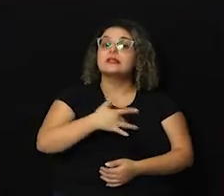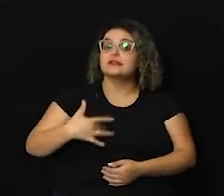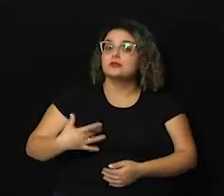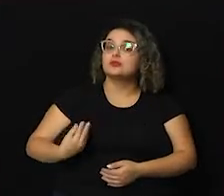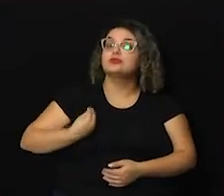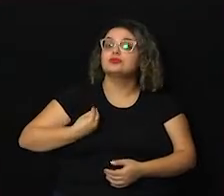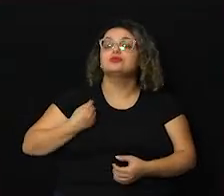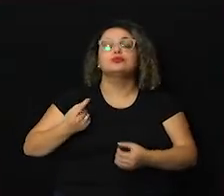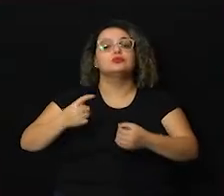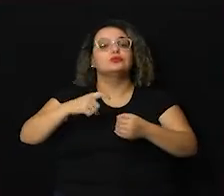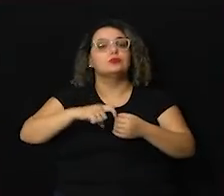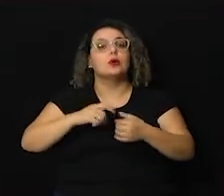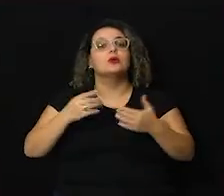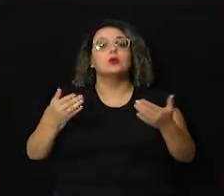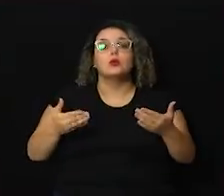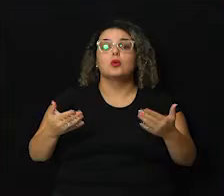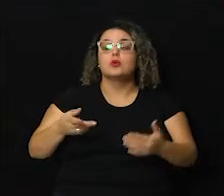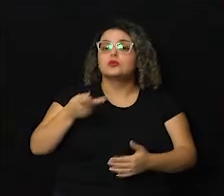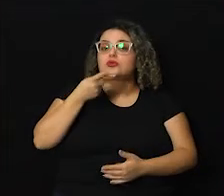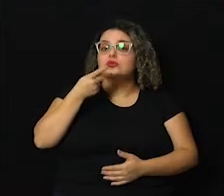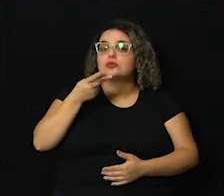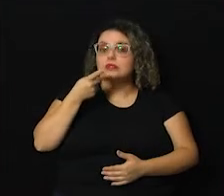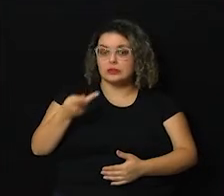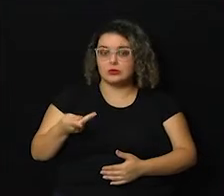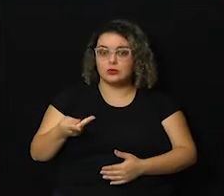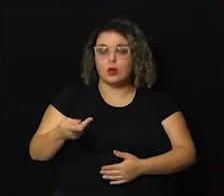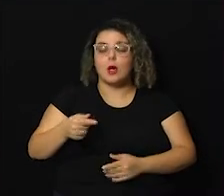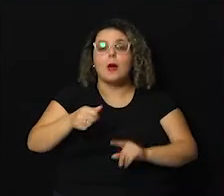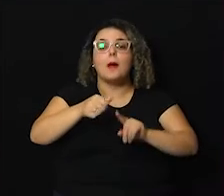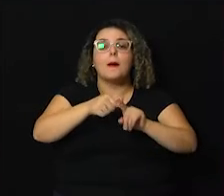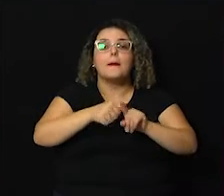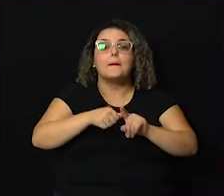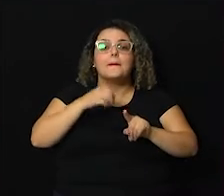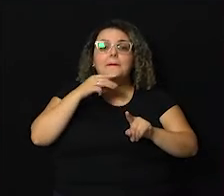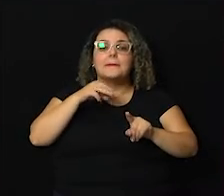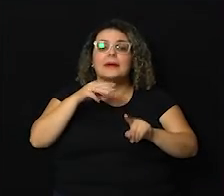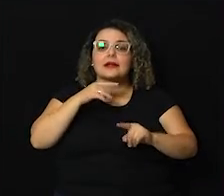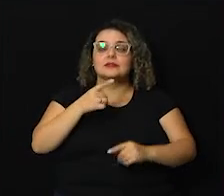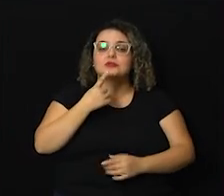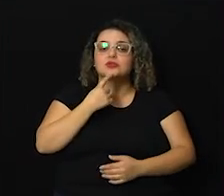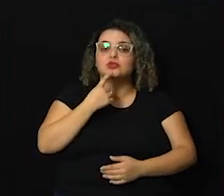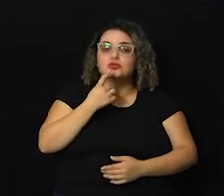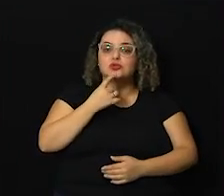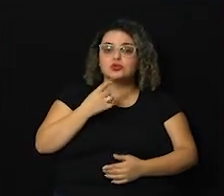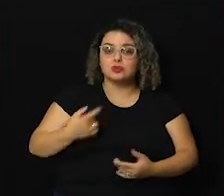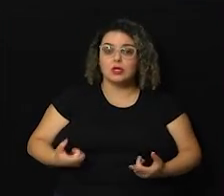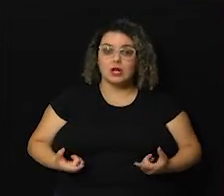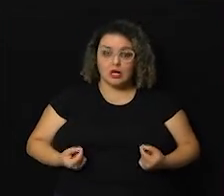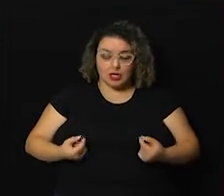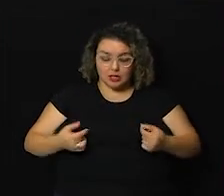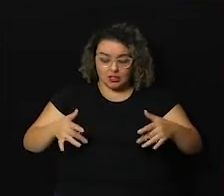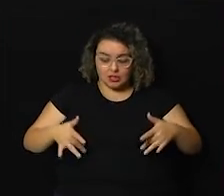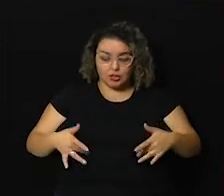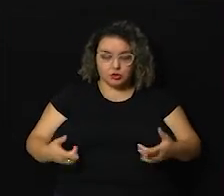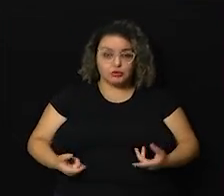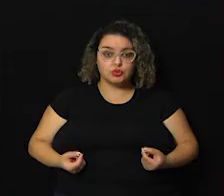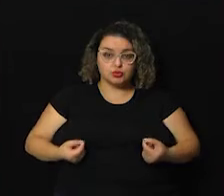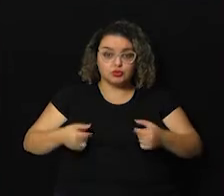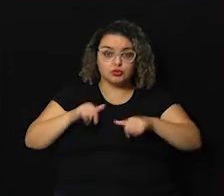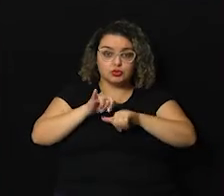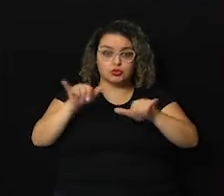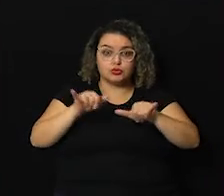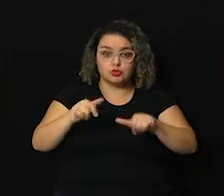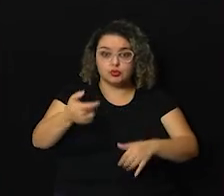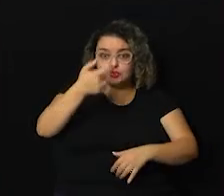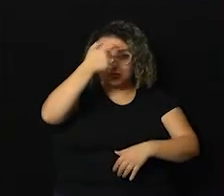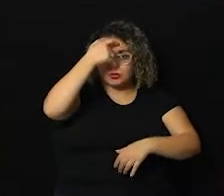Saúde é Vida de volta e hoje a gente está falando sobre Março Vermelho, sobre câncer renal. Quando acontecem aí campanhas